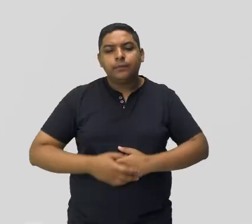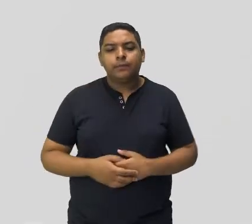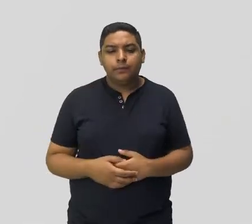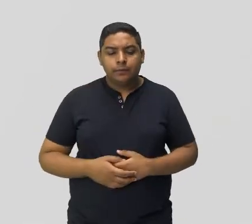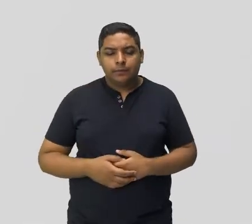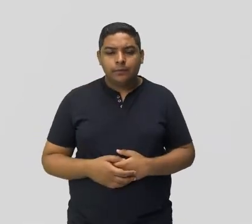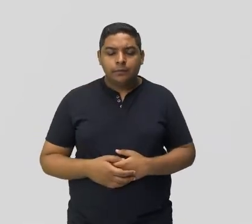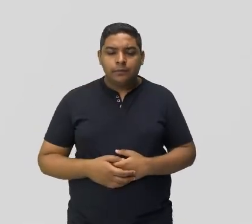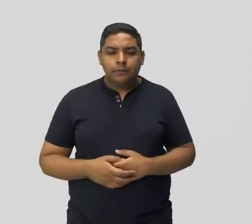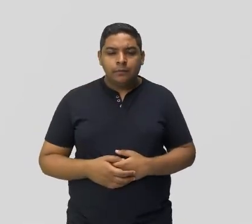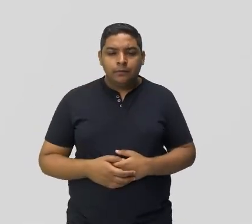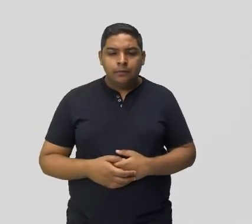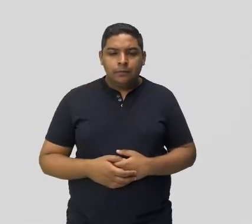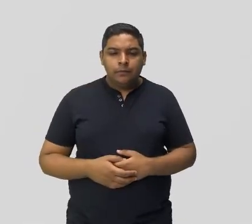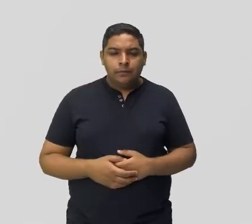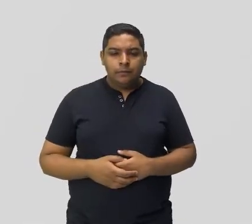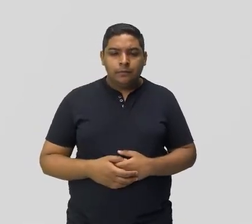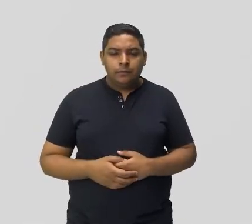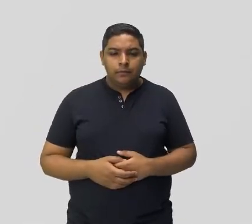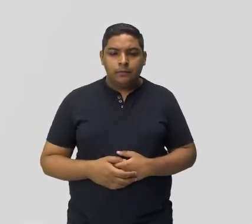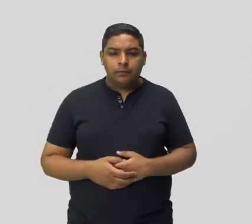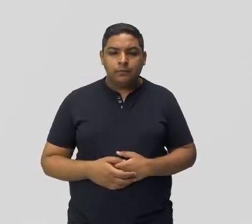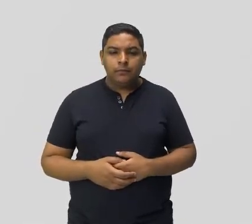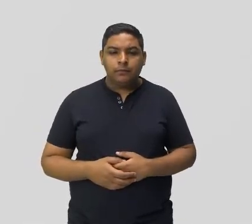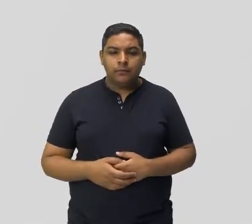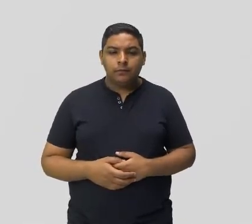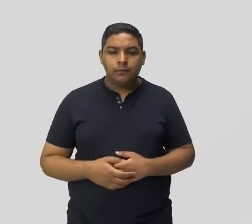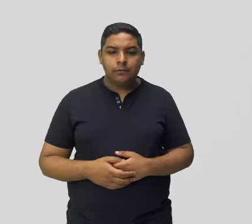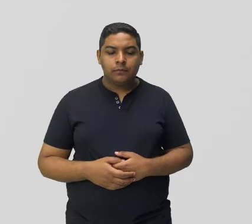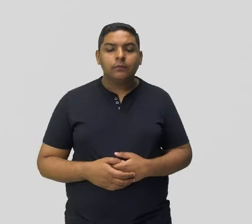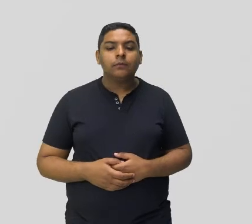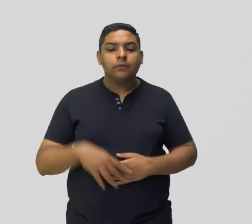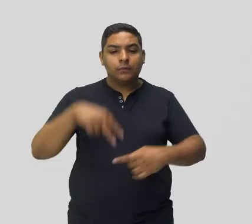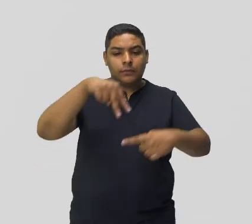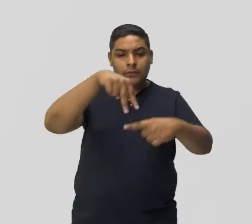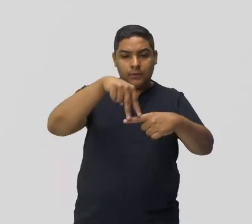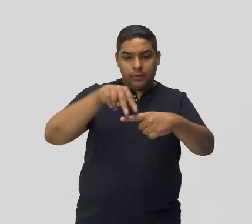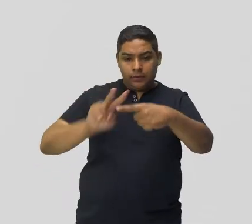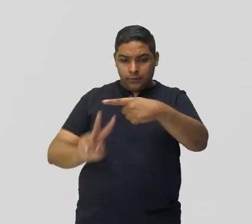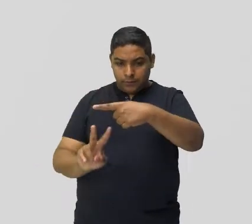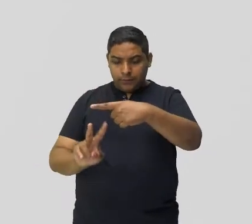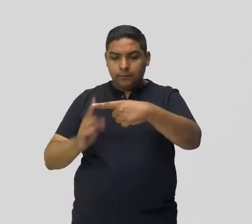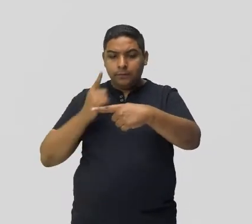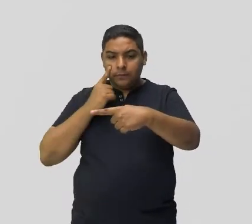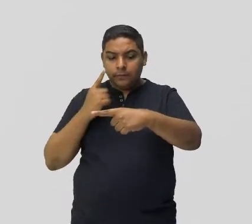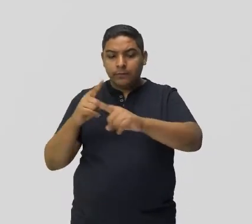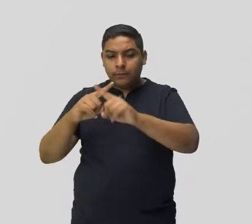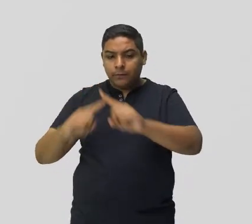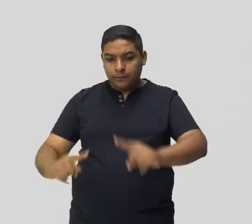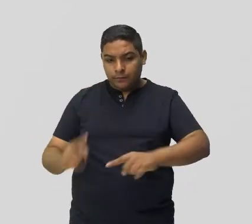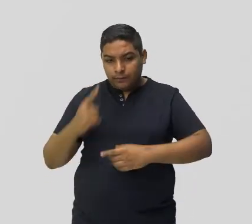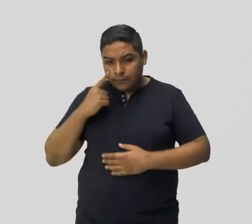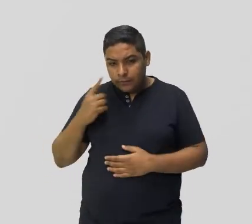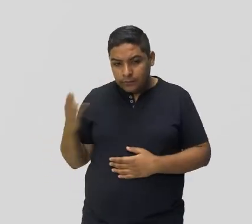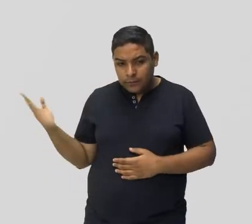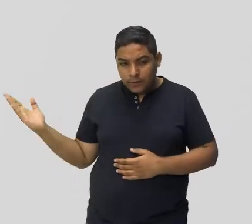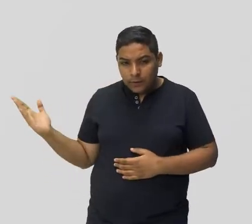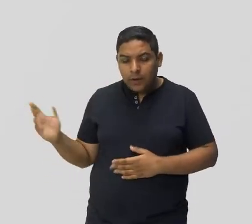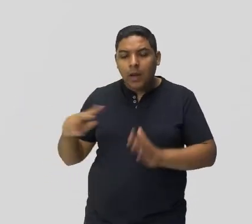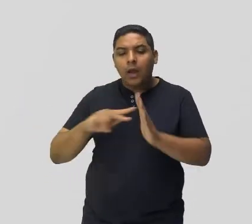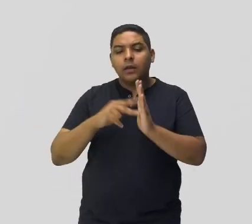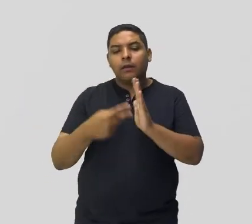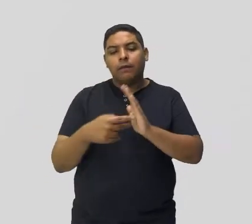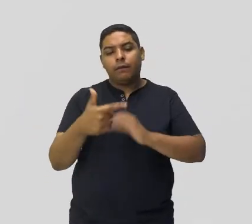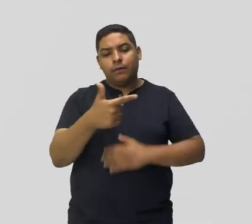pego o capacitor equivalente, 12 sobre 7, multiplico pela diferença de potencial, que é 24. Vamos lá. 12